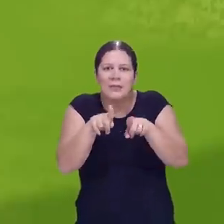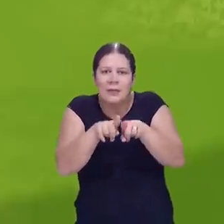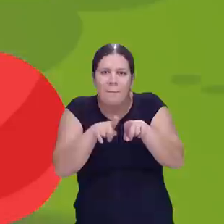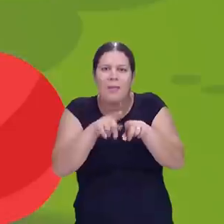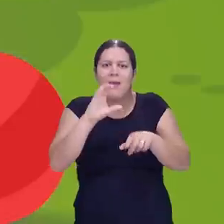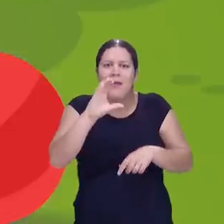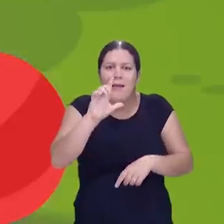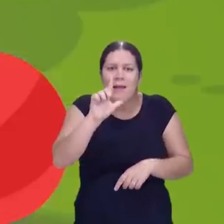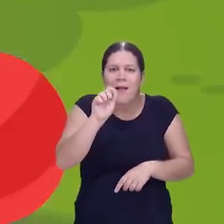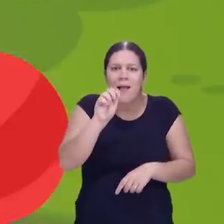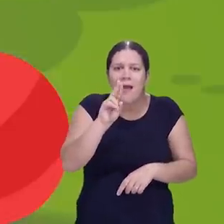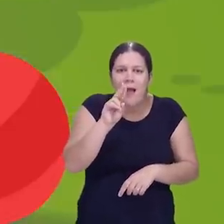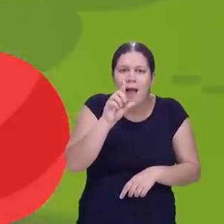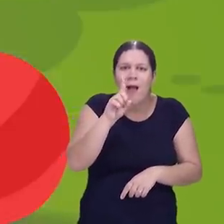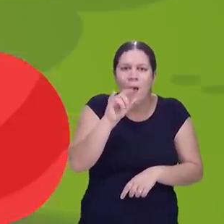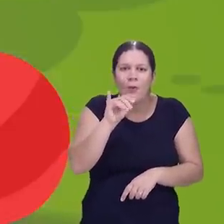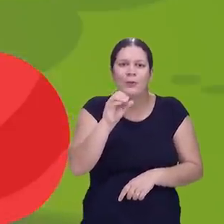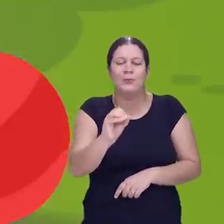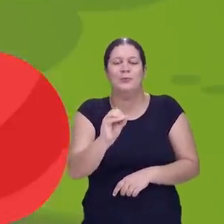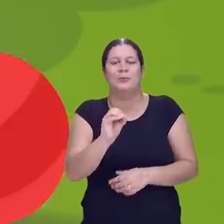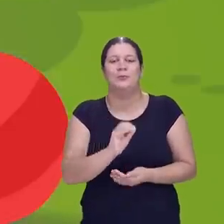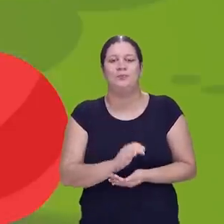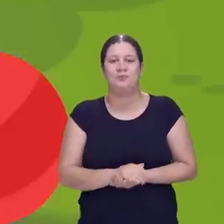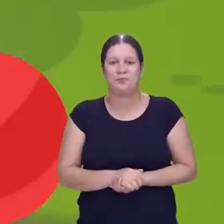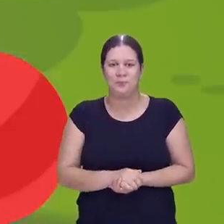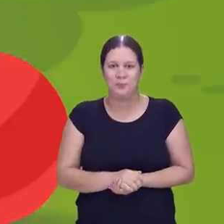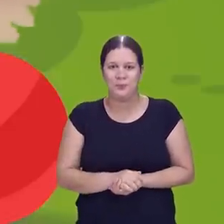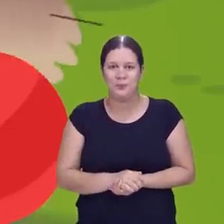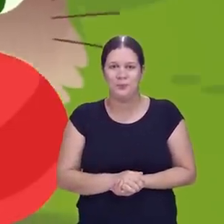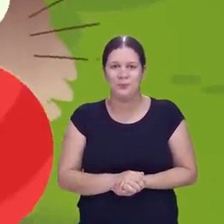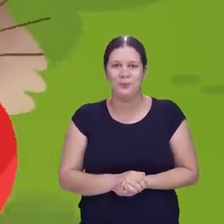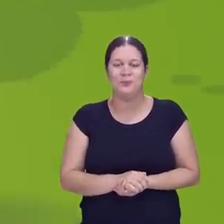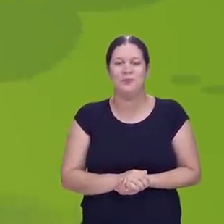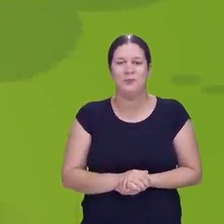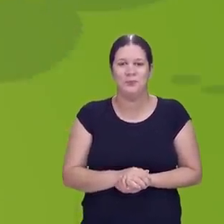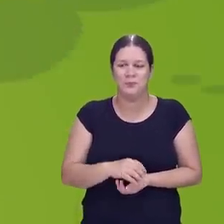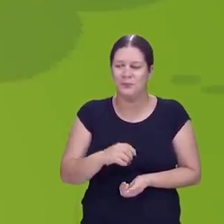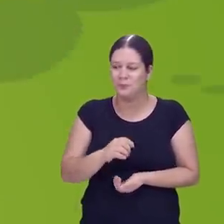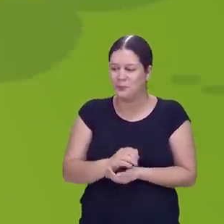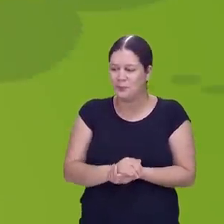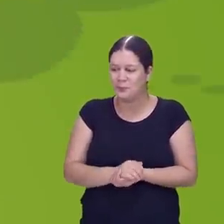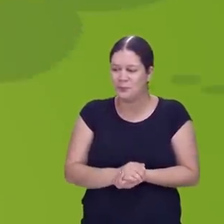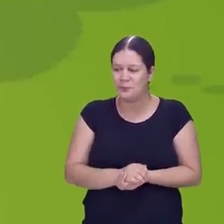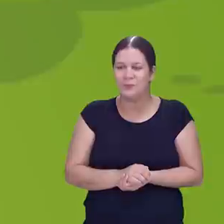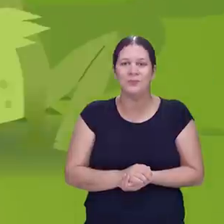Você também, Cláudio.